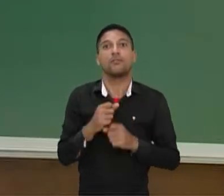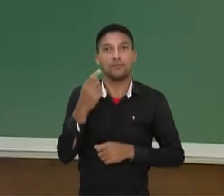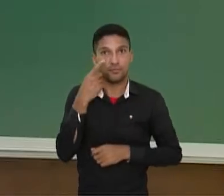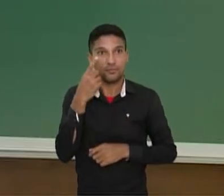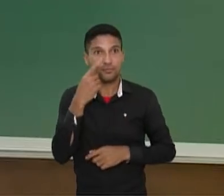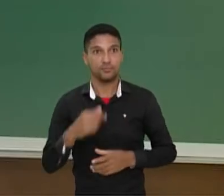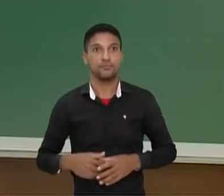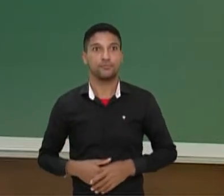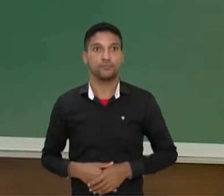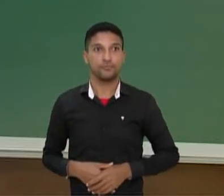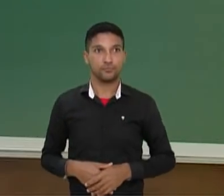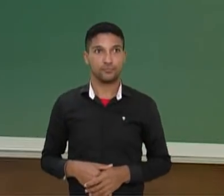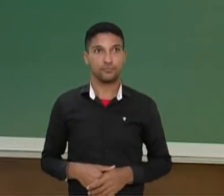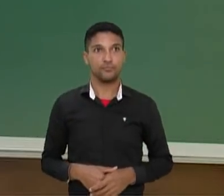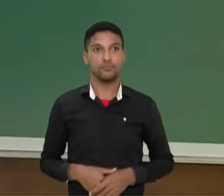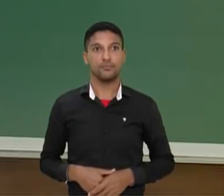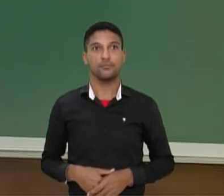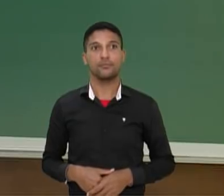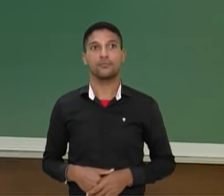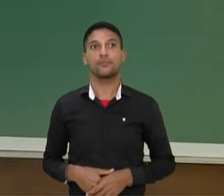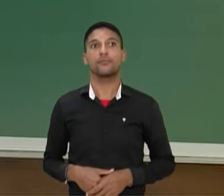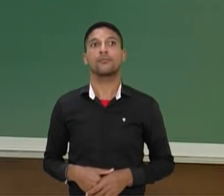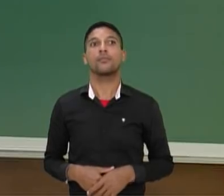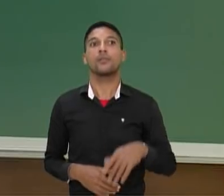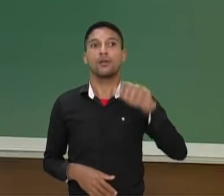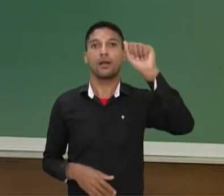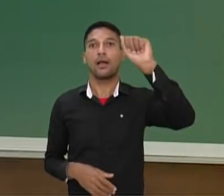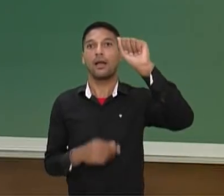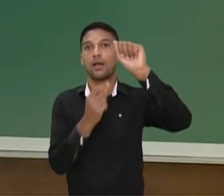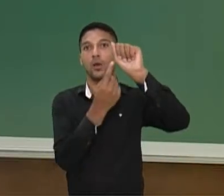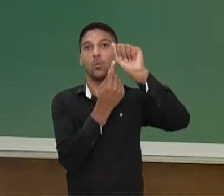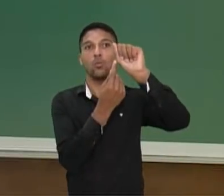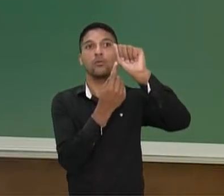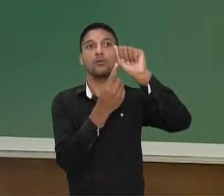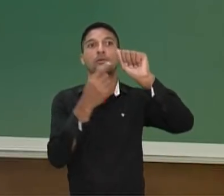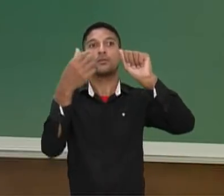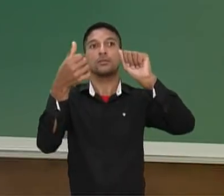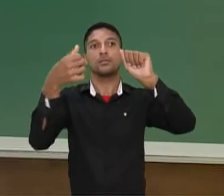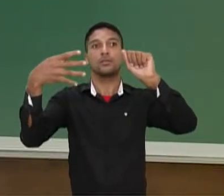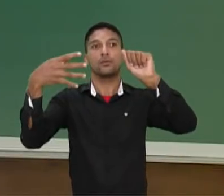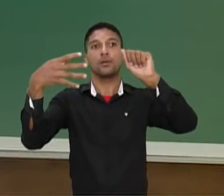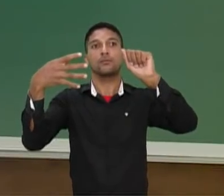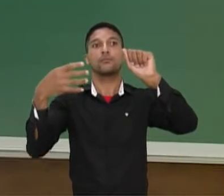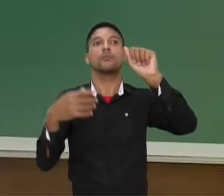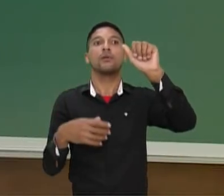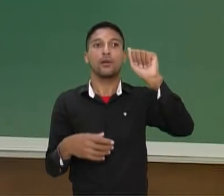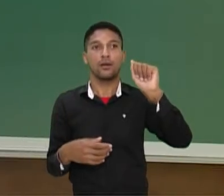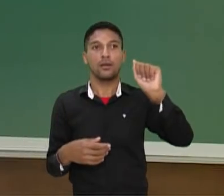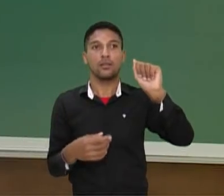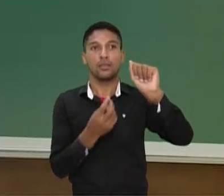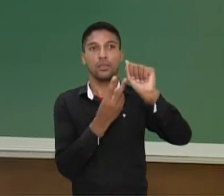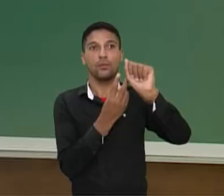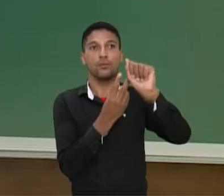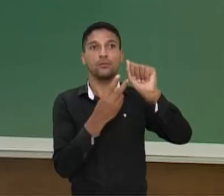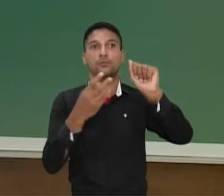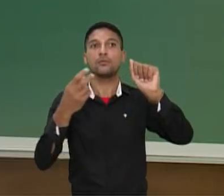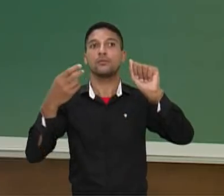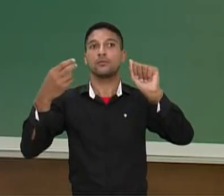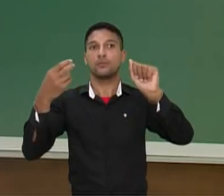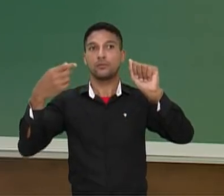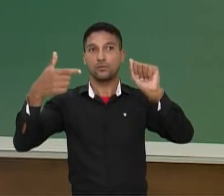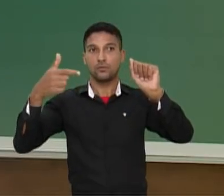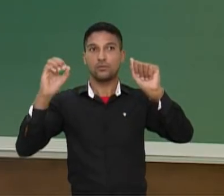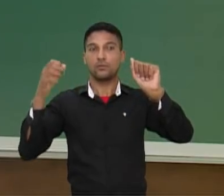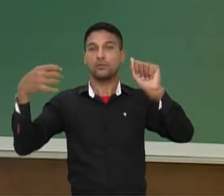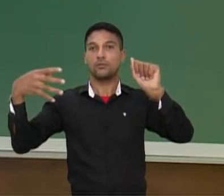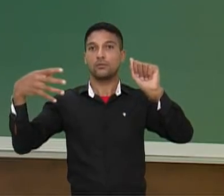somar, ok? Então, área 1, 64 centímetros quadrados. Área 2, 204. E